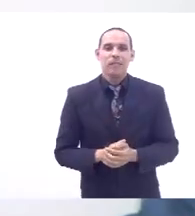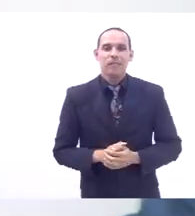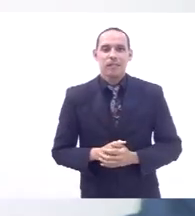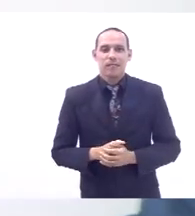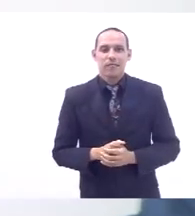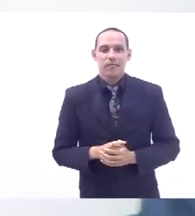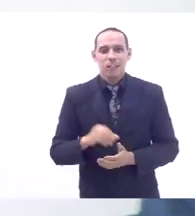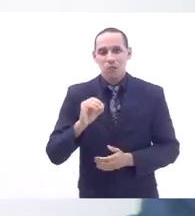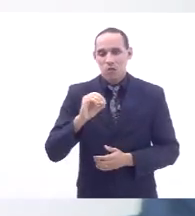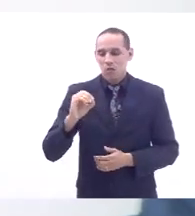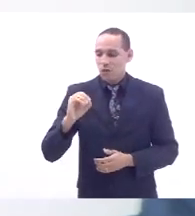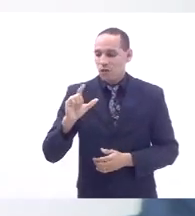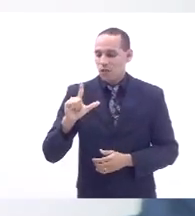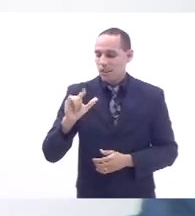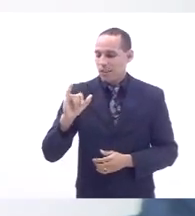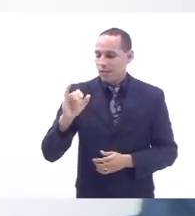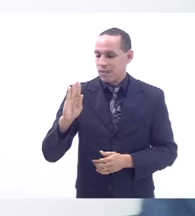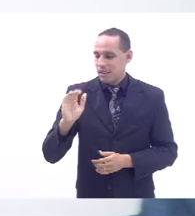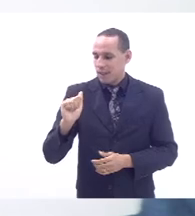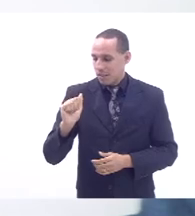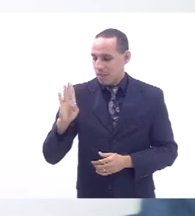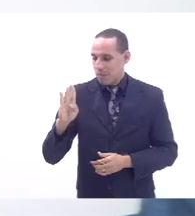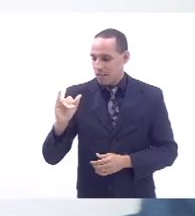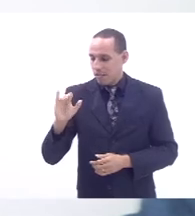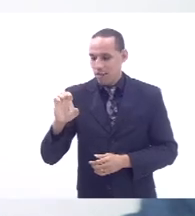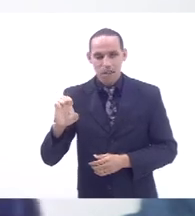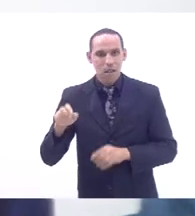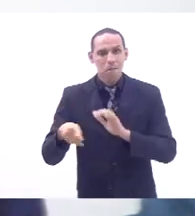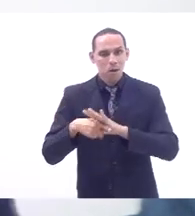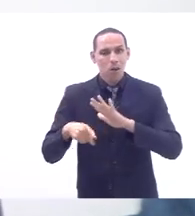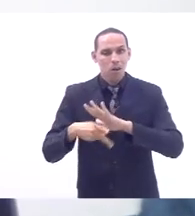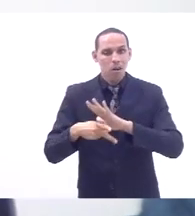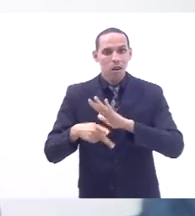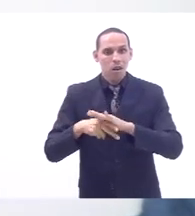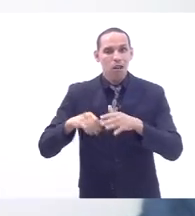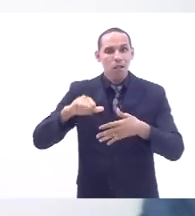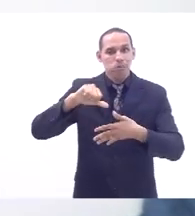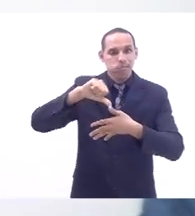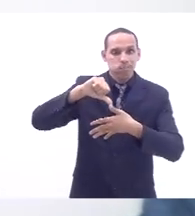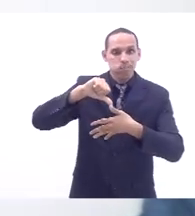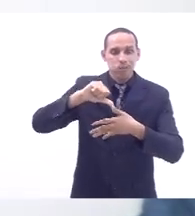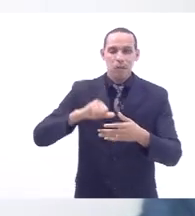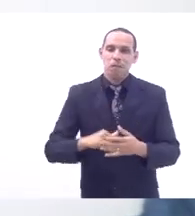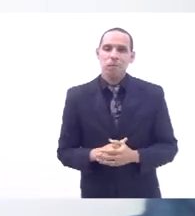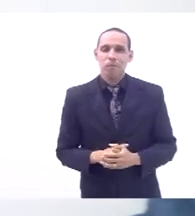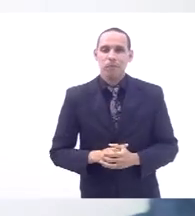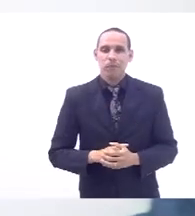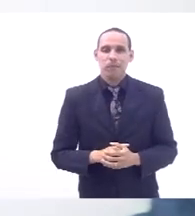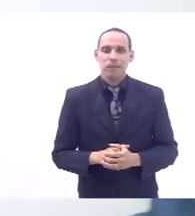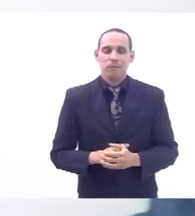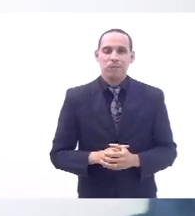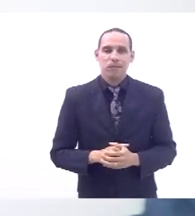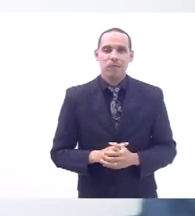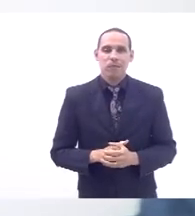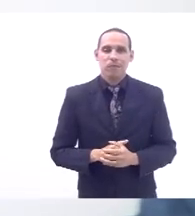Olori Yabie, de toda a América do Sul também. Nica, agora eu vou conversar com o Juan, que...